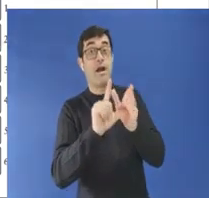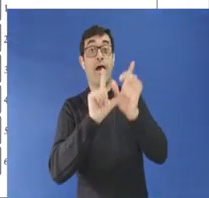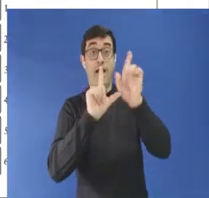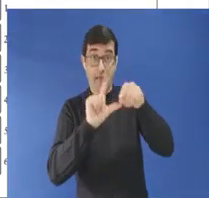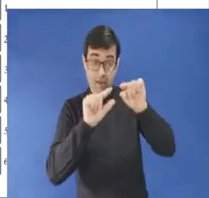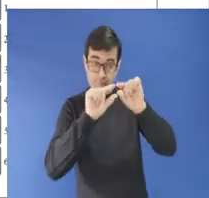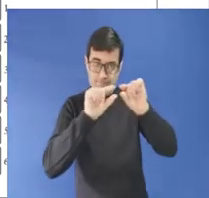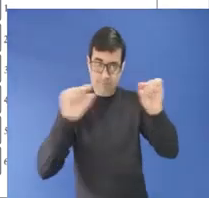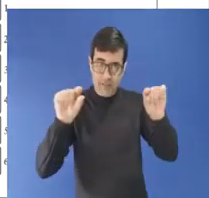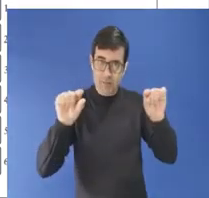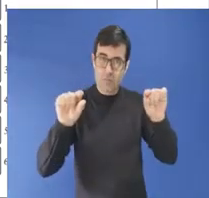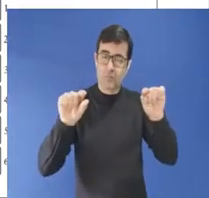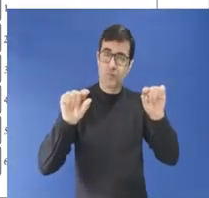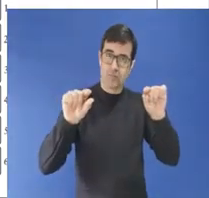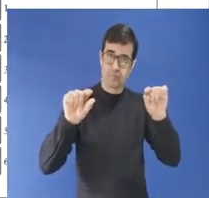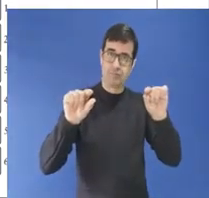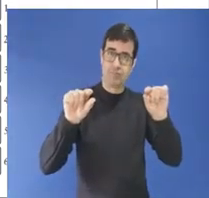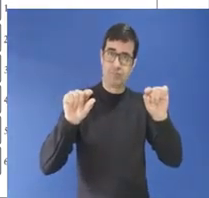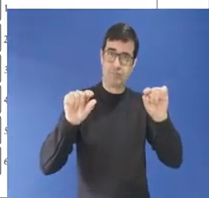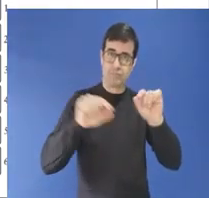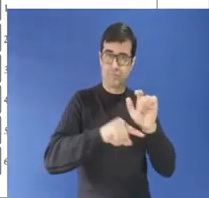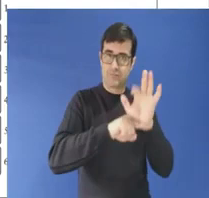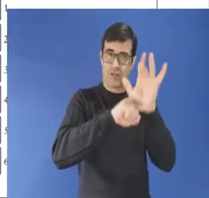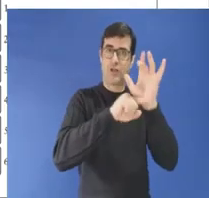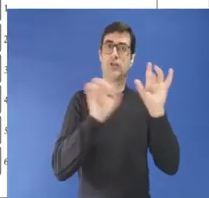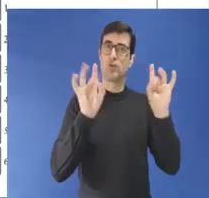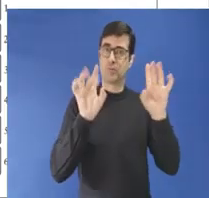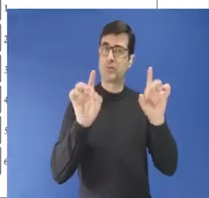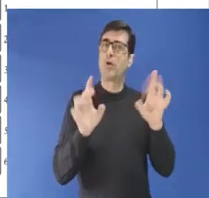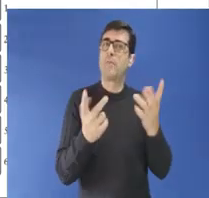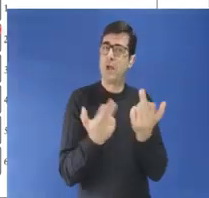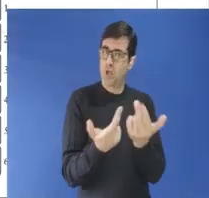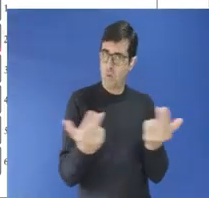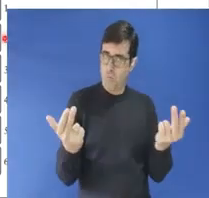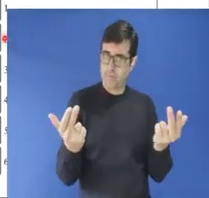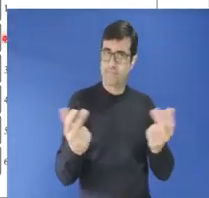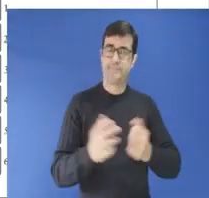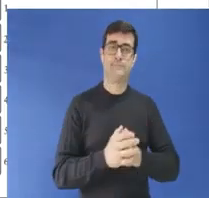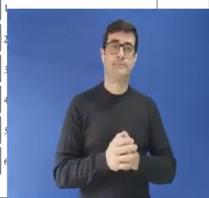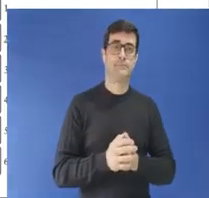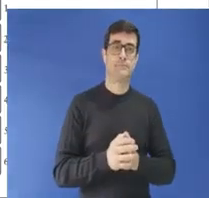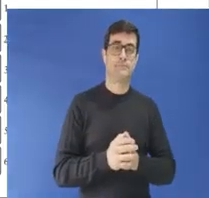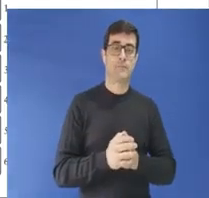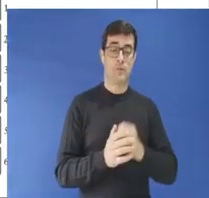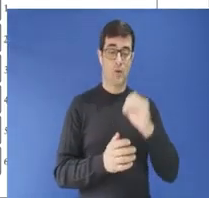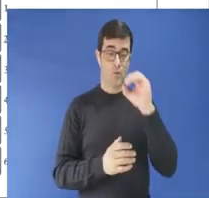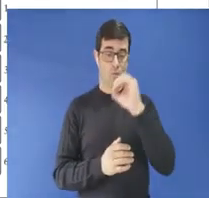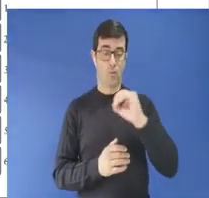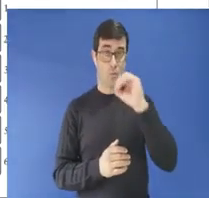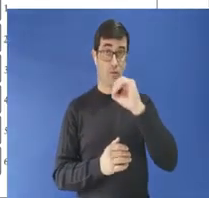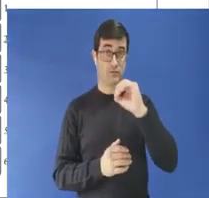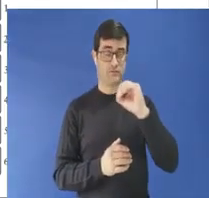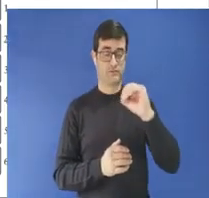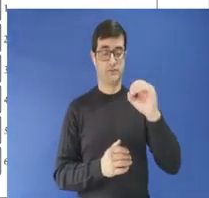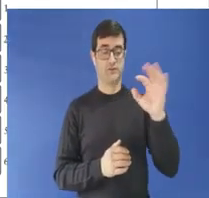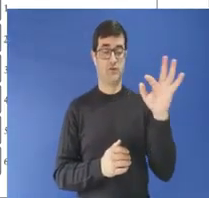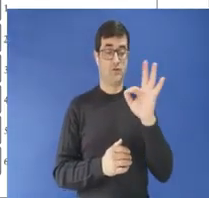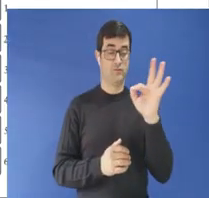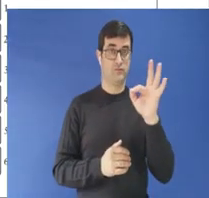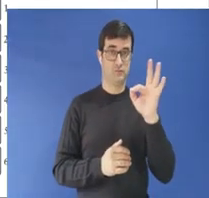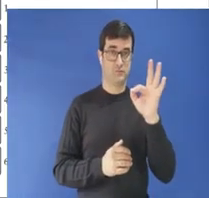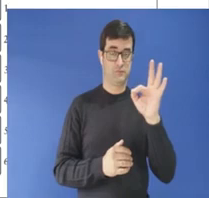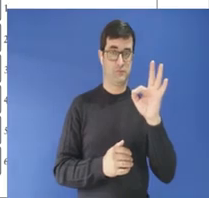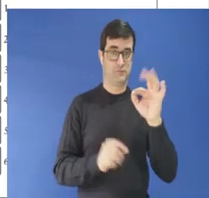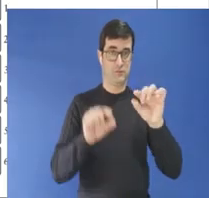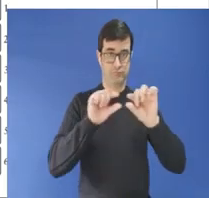o oxigênio e o flúor estão aqui no segundo período e tendem a adquirir a configuração do neônio. Aqui está a